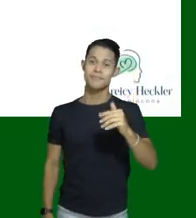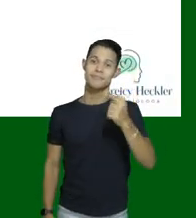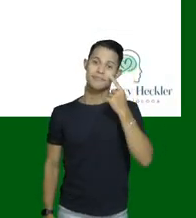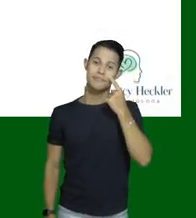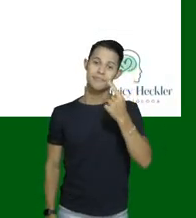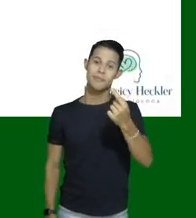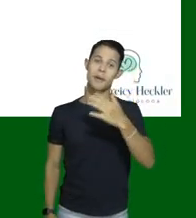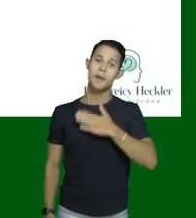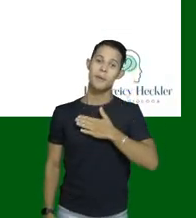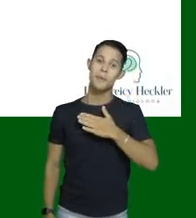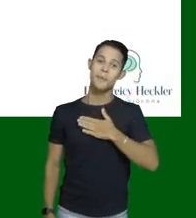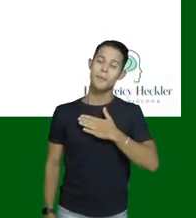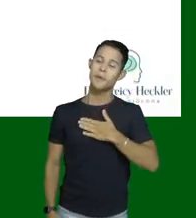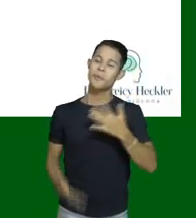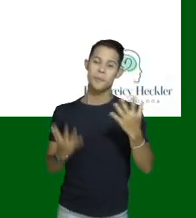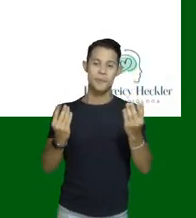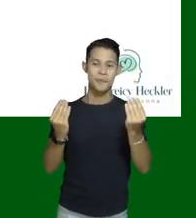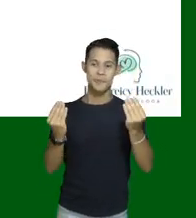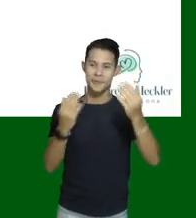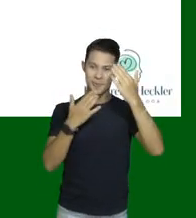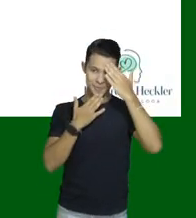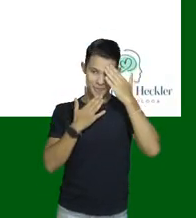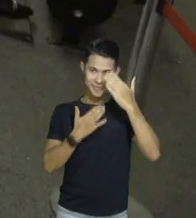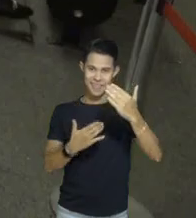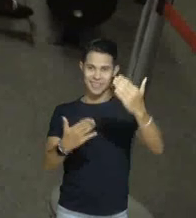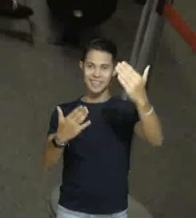o meu muito obrigada.